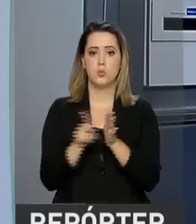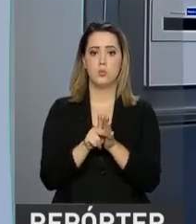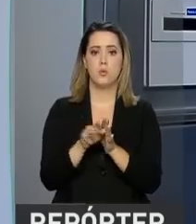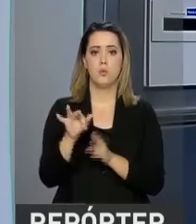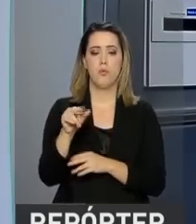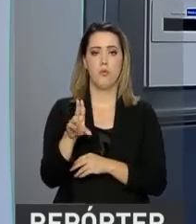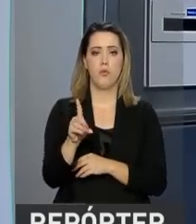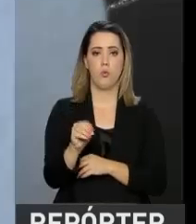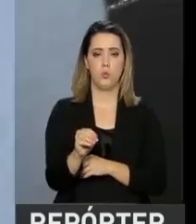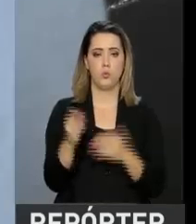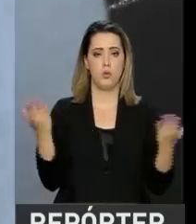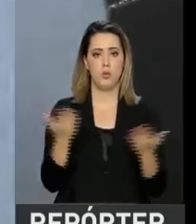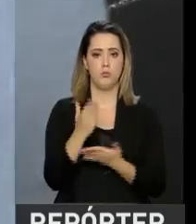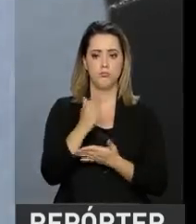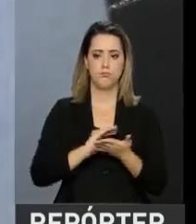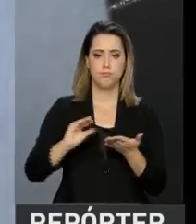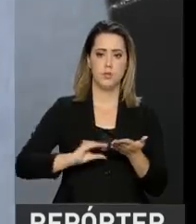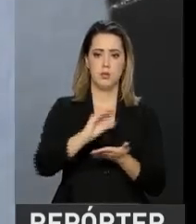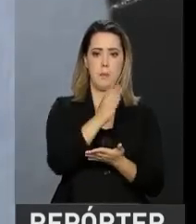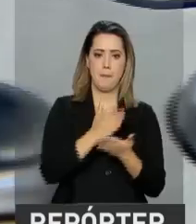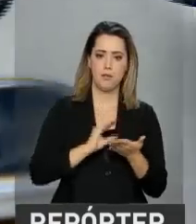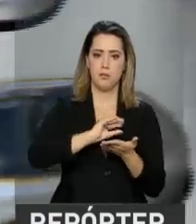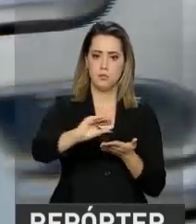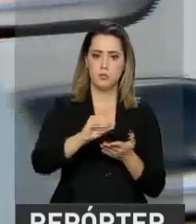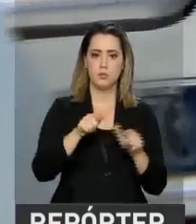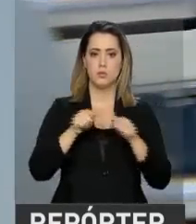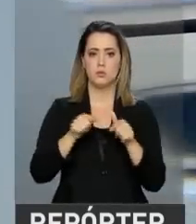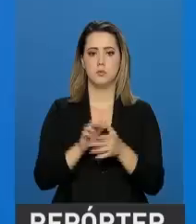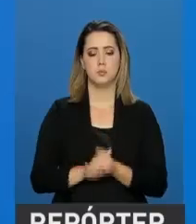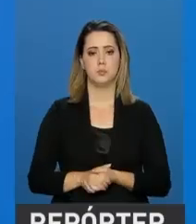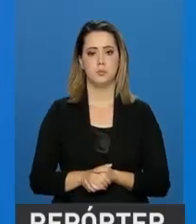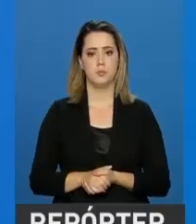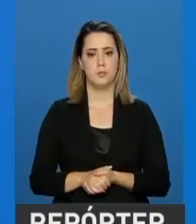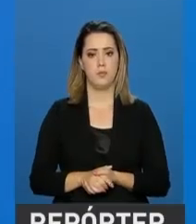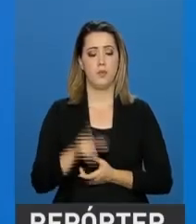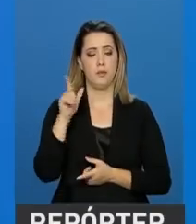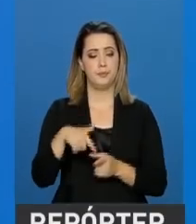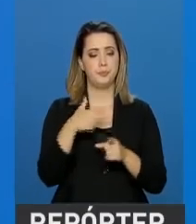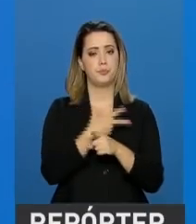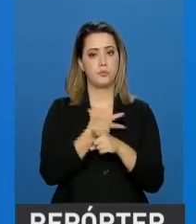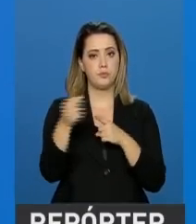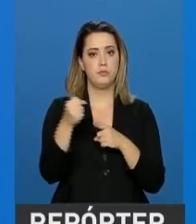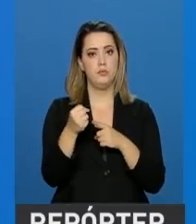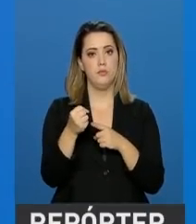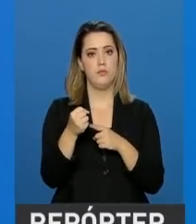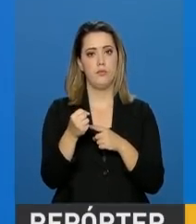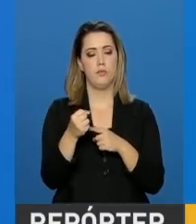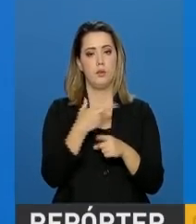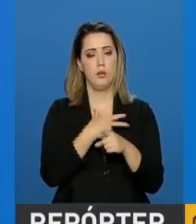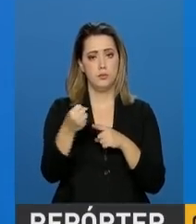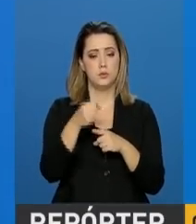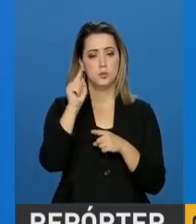fundo agora passa a ser dividido em meio a meio com os trabalhadores uma grande vitória do